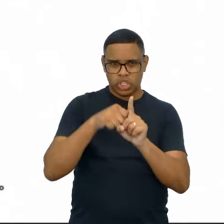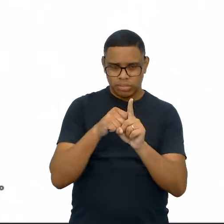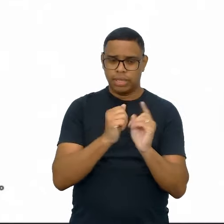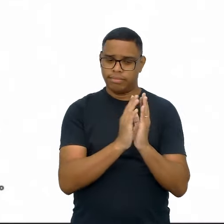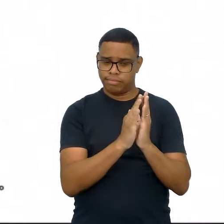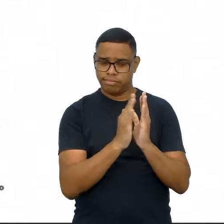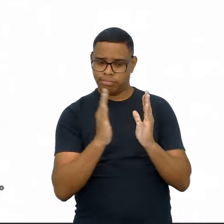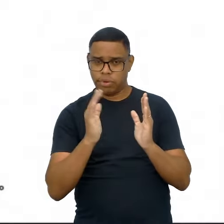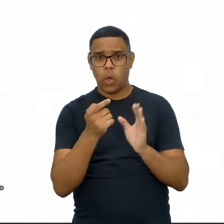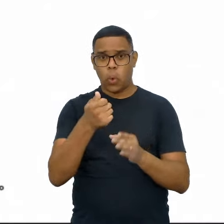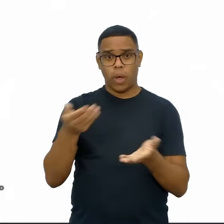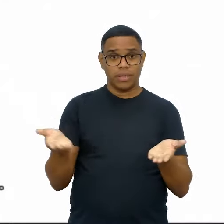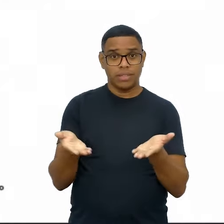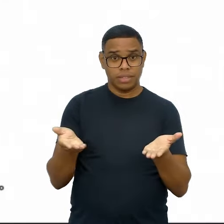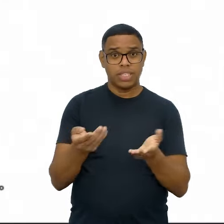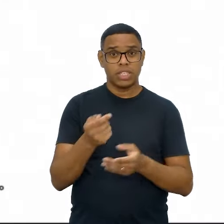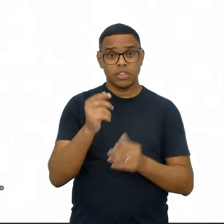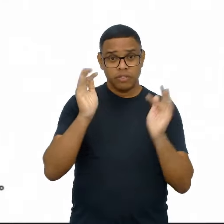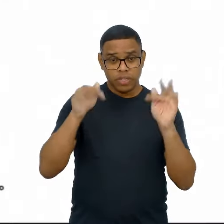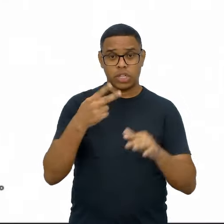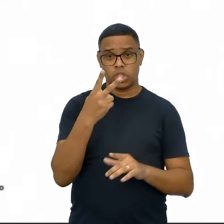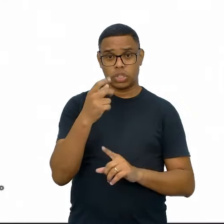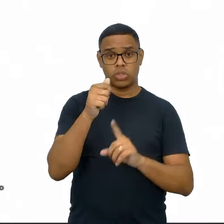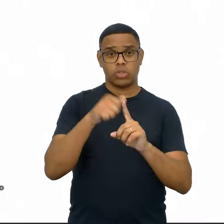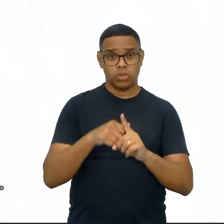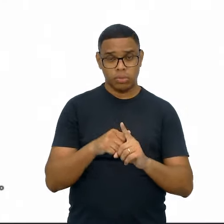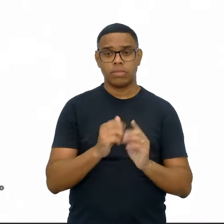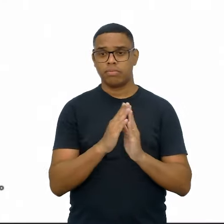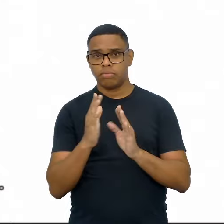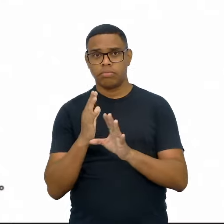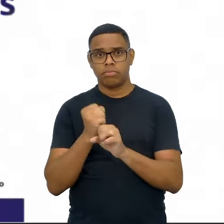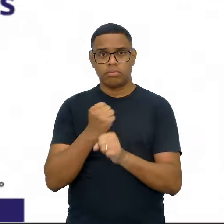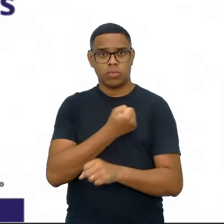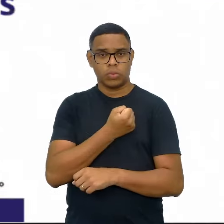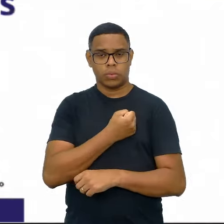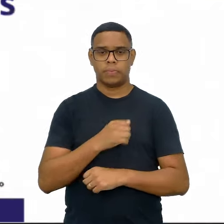já está quase que chegando ao fechamento de mais um.